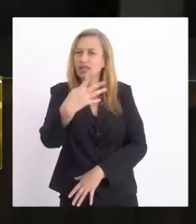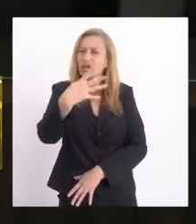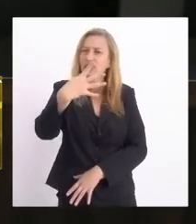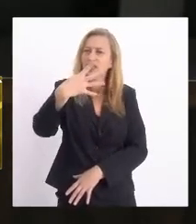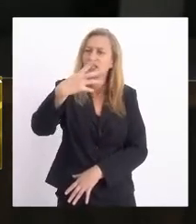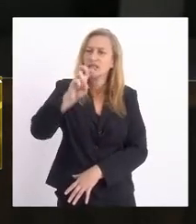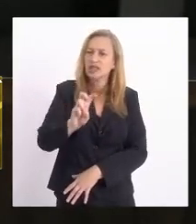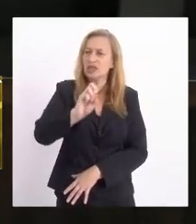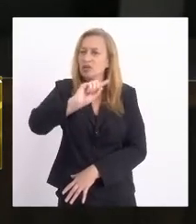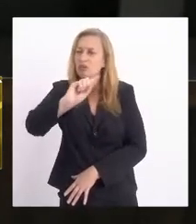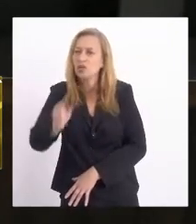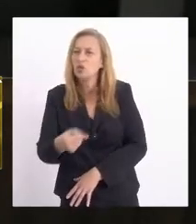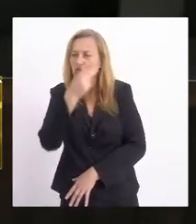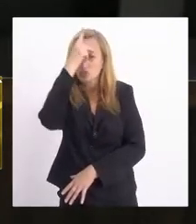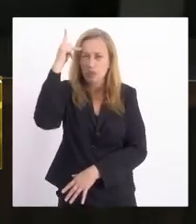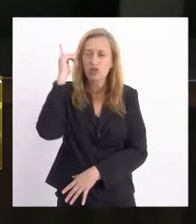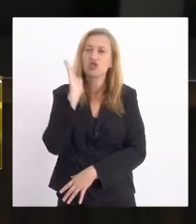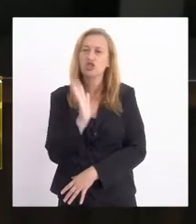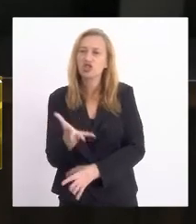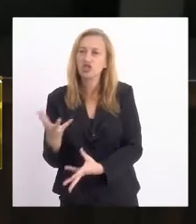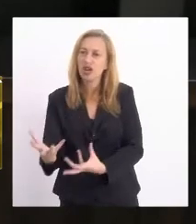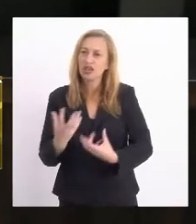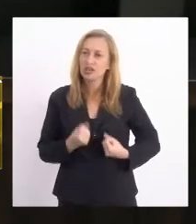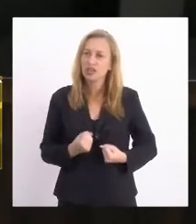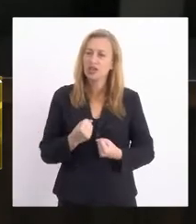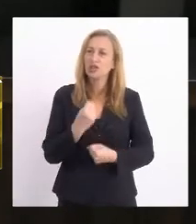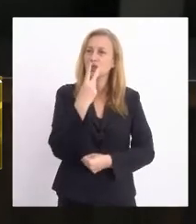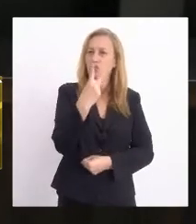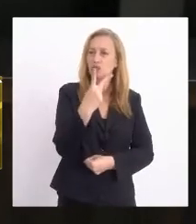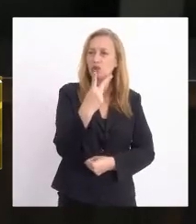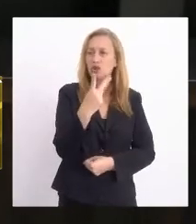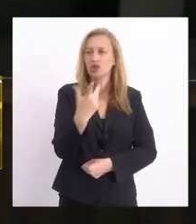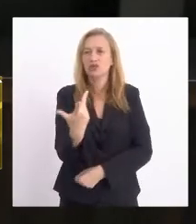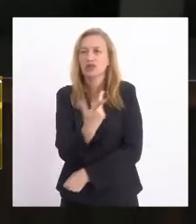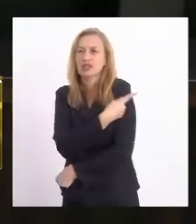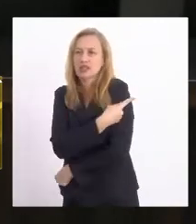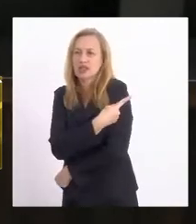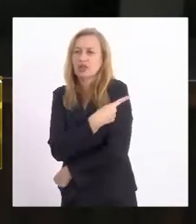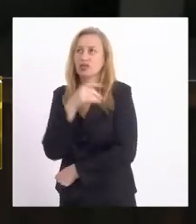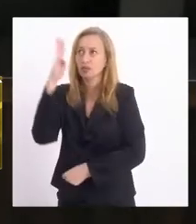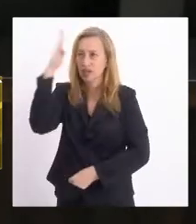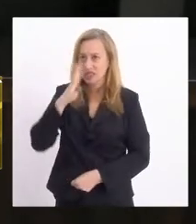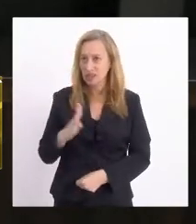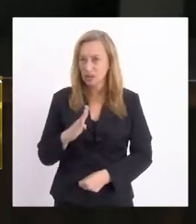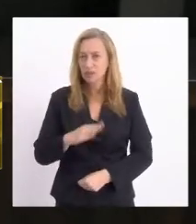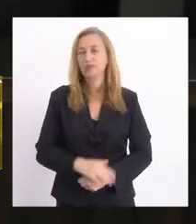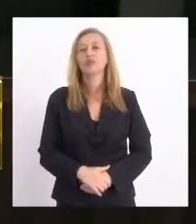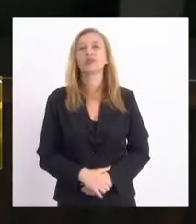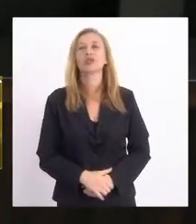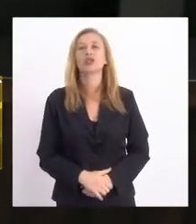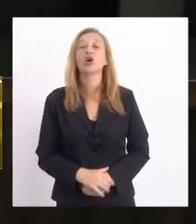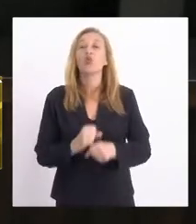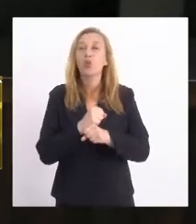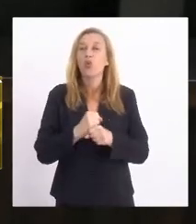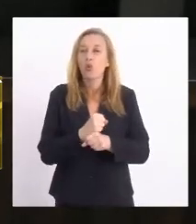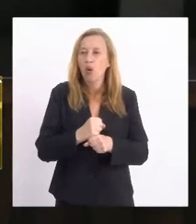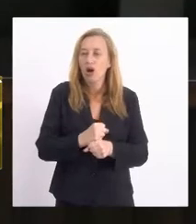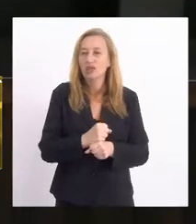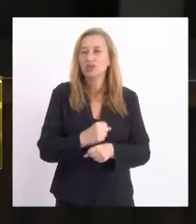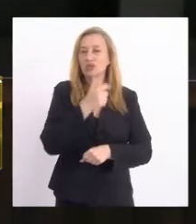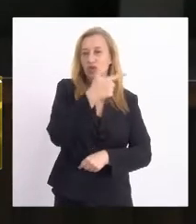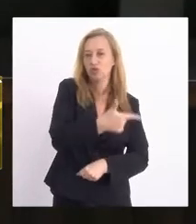milhões de pessoas que já receberam duas doses da vacina no Brasil e o ano de